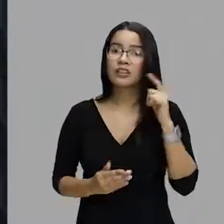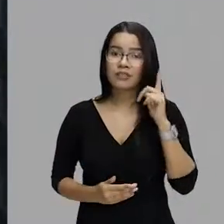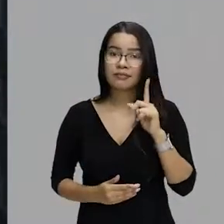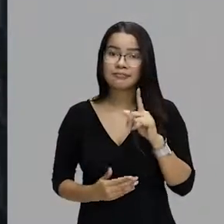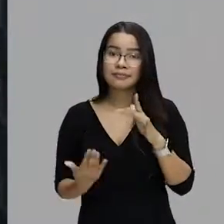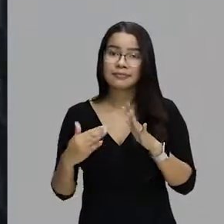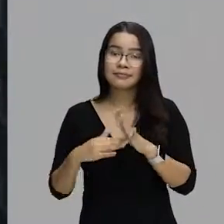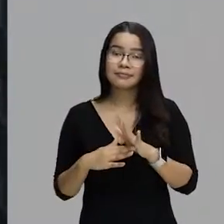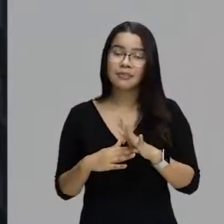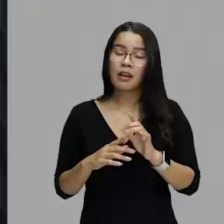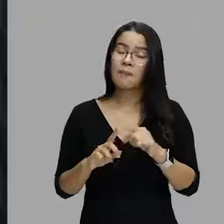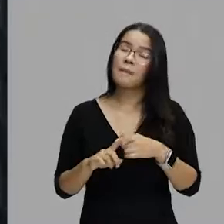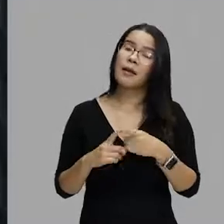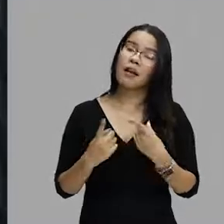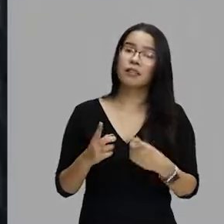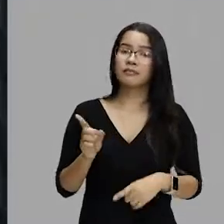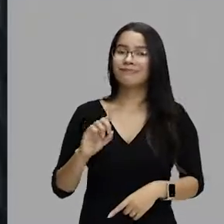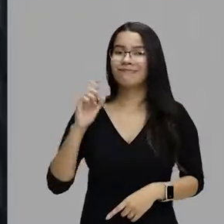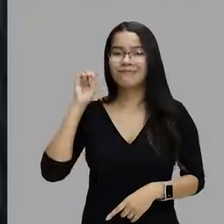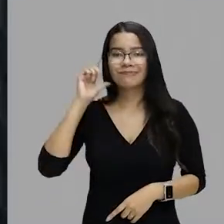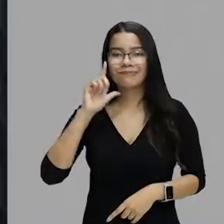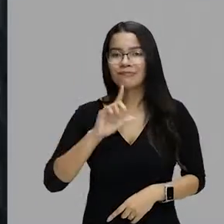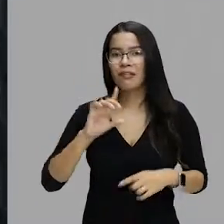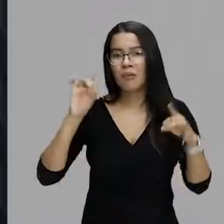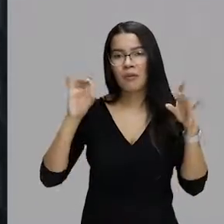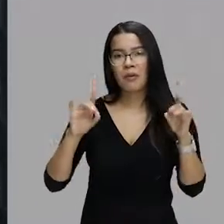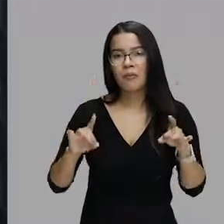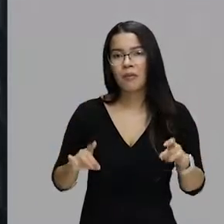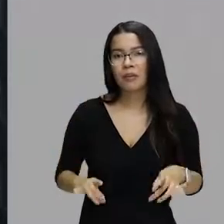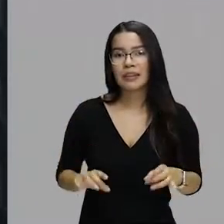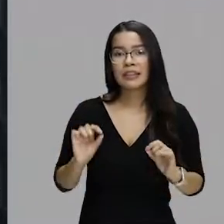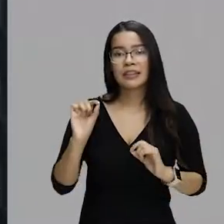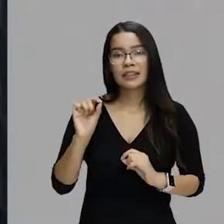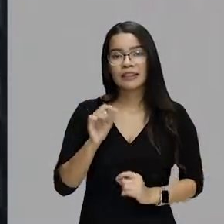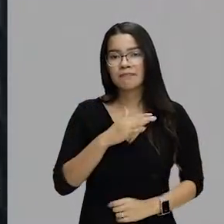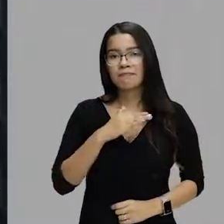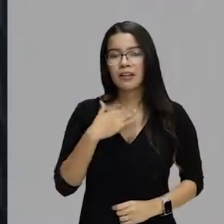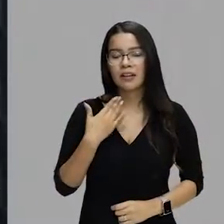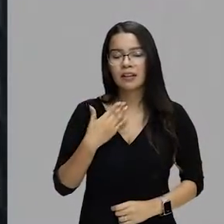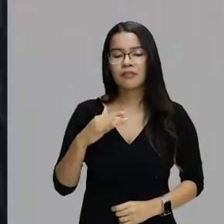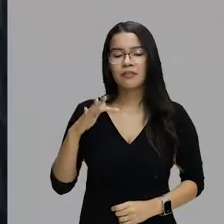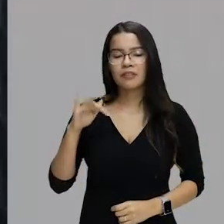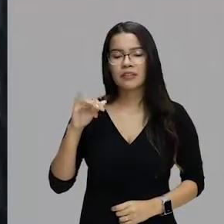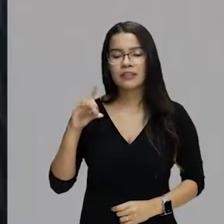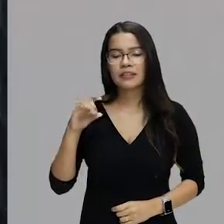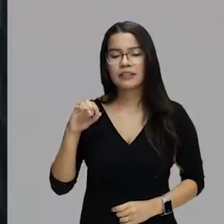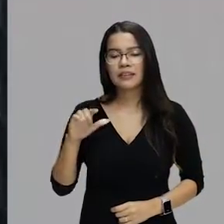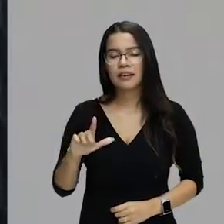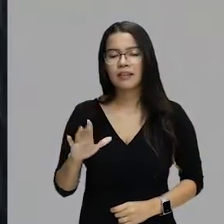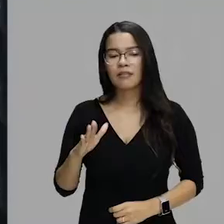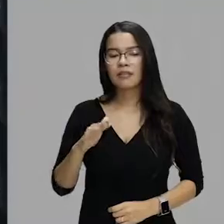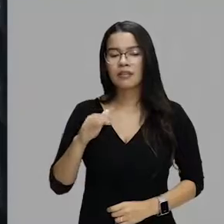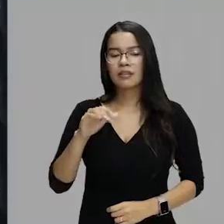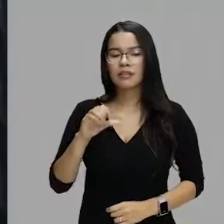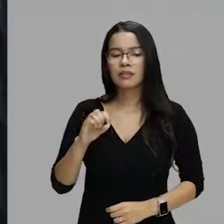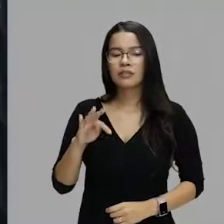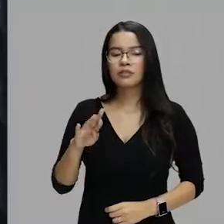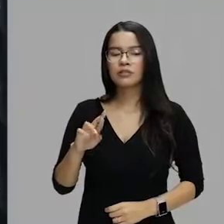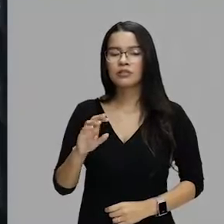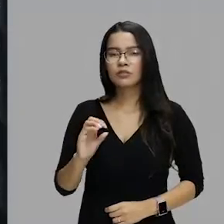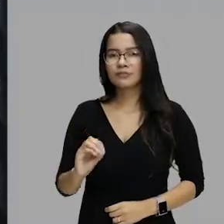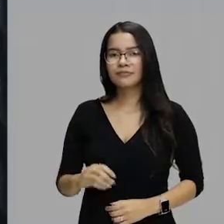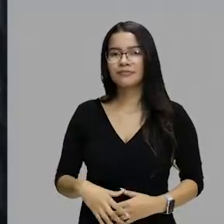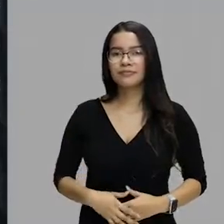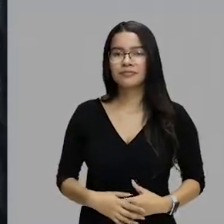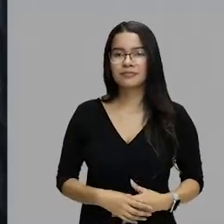invadir, mas não conseguiram alcançar o principal objetivo, que era eliminar a liderança desse processo, desse Estado